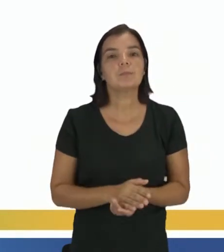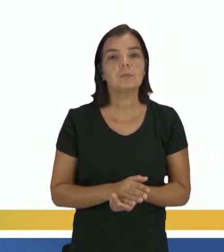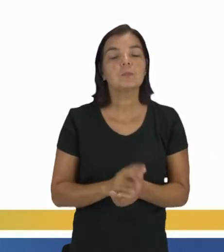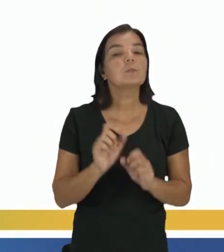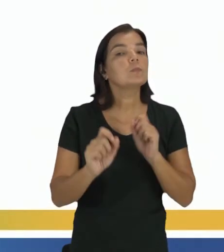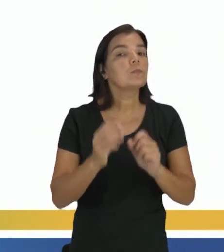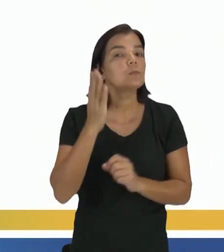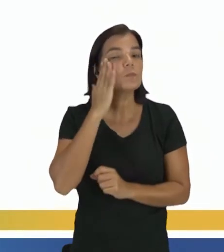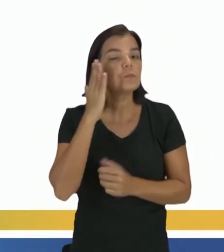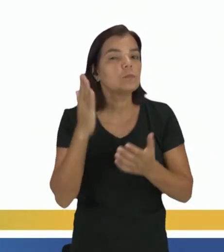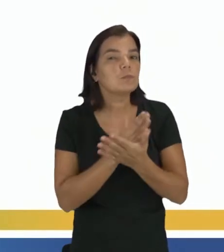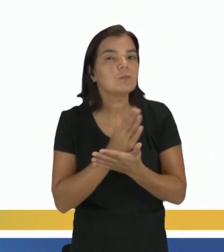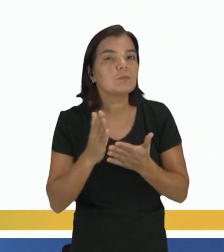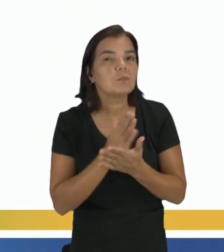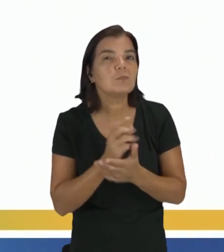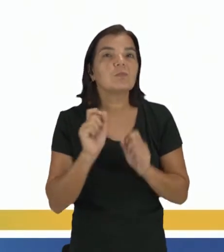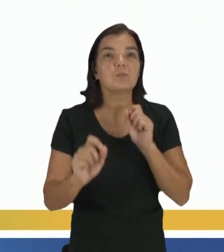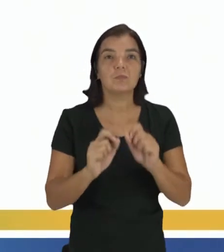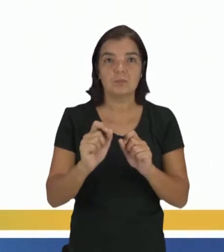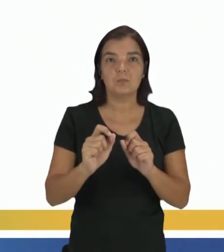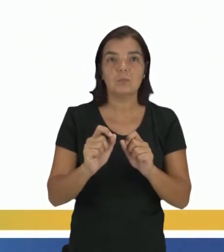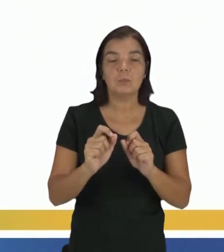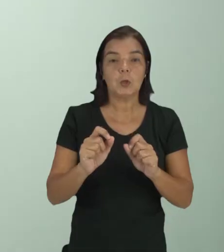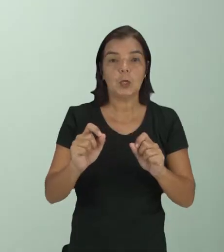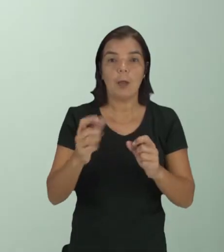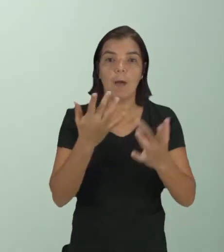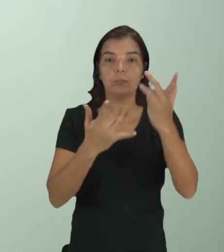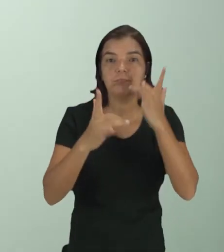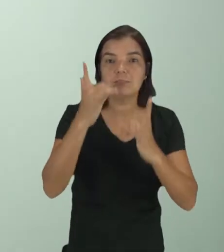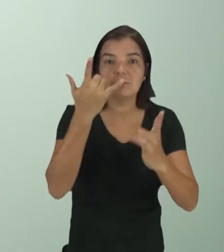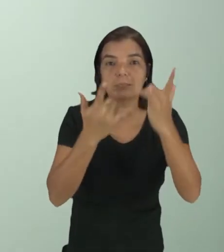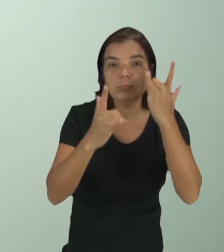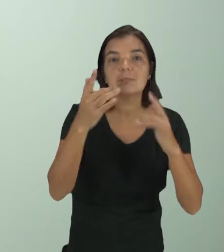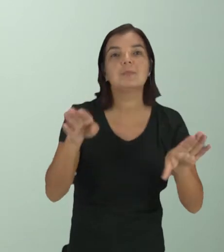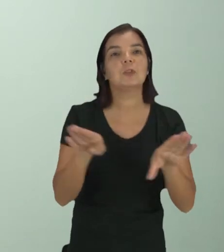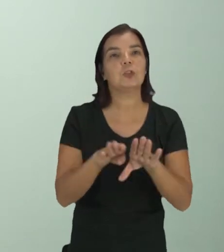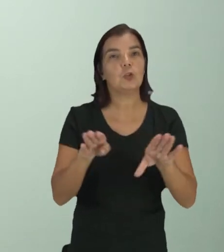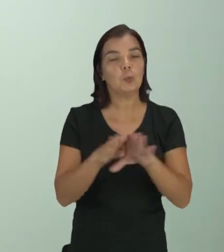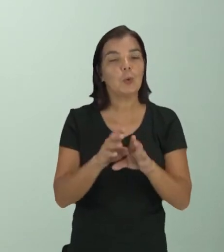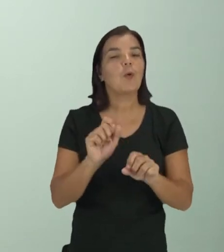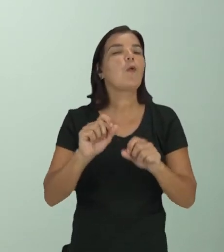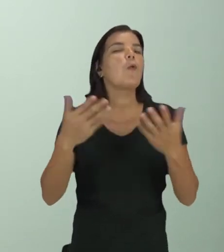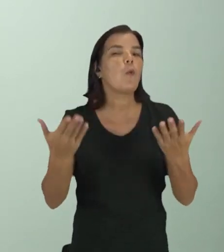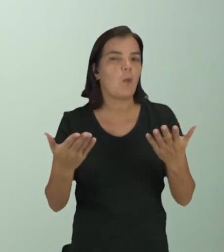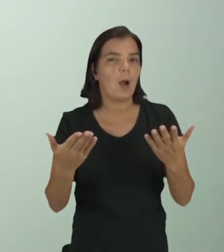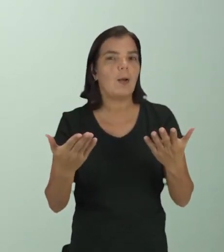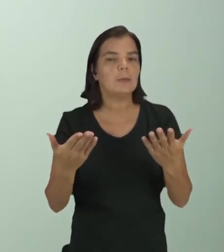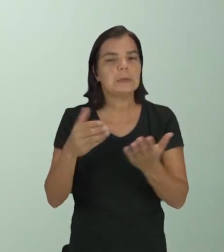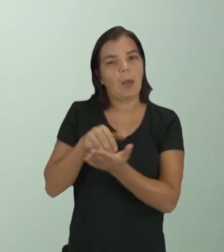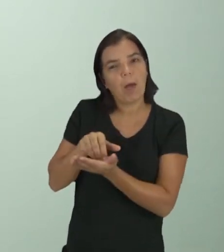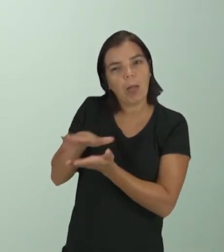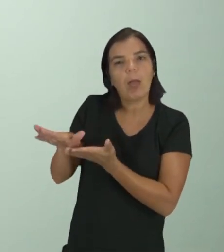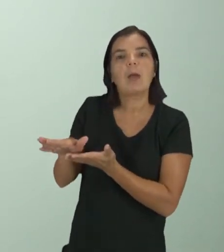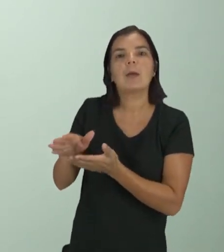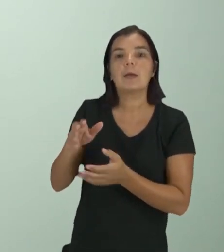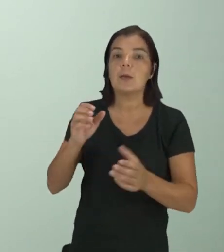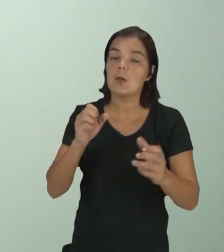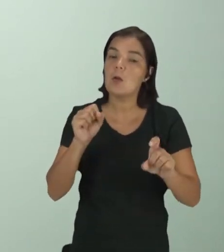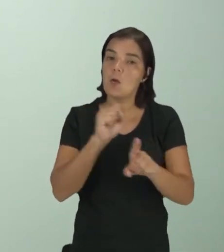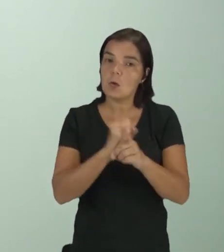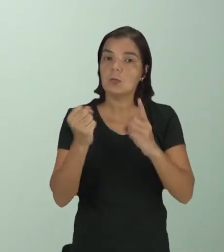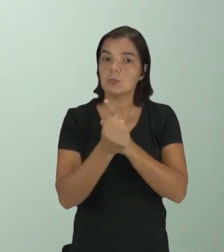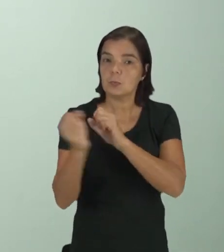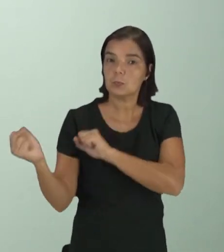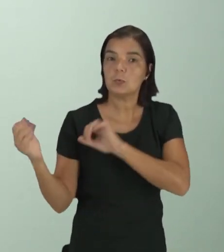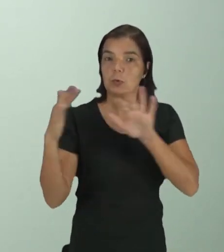gente cabe entender alguns pontos, que são os fatores atrativos, né? E também quais são os fatores repulsivos para que uma sociedade se